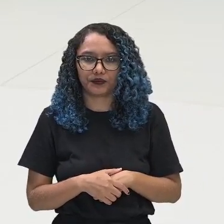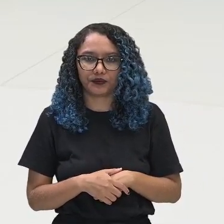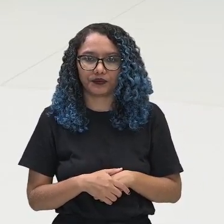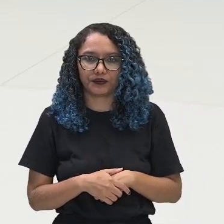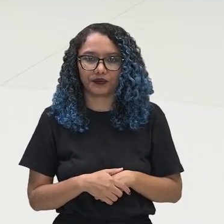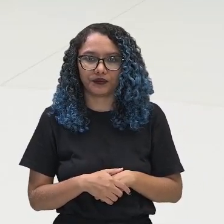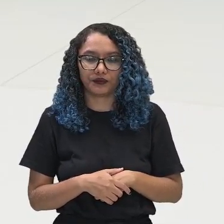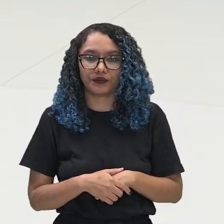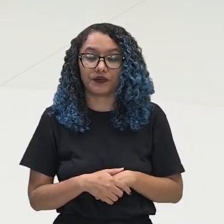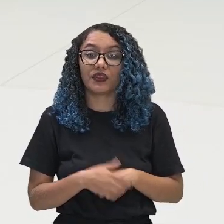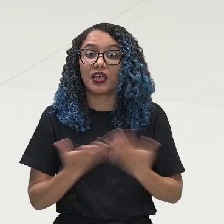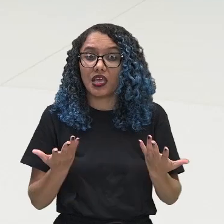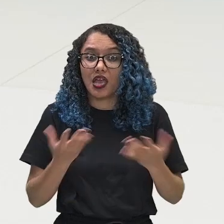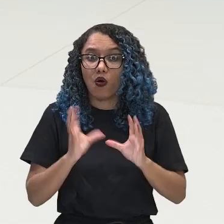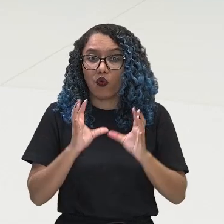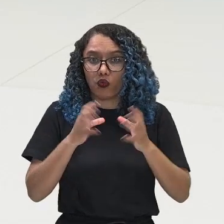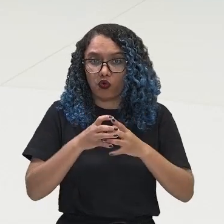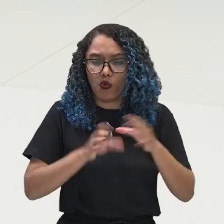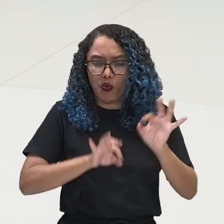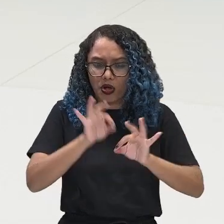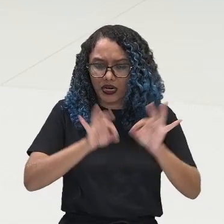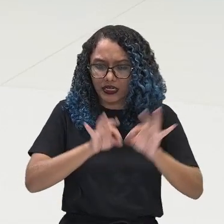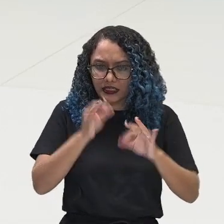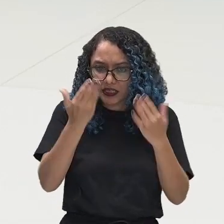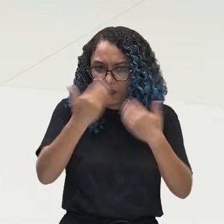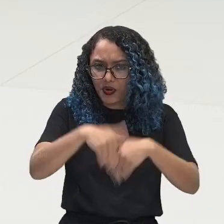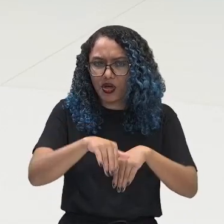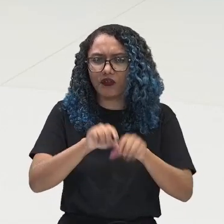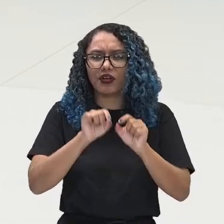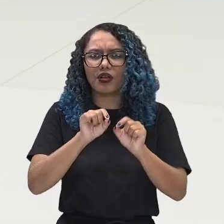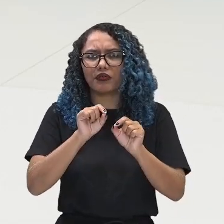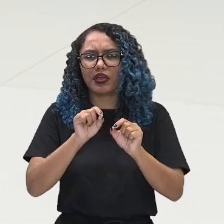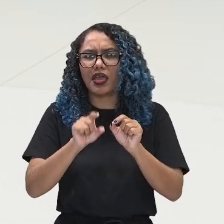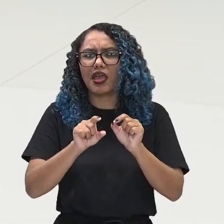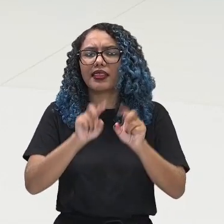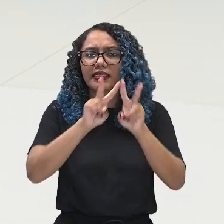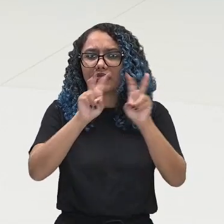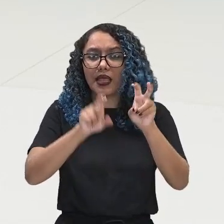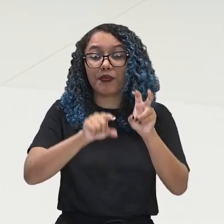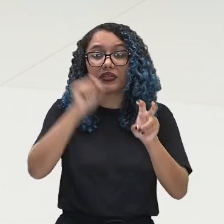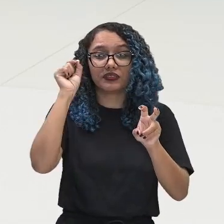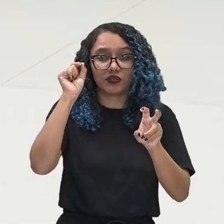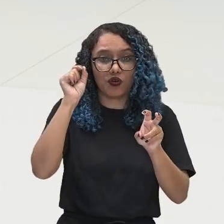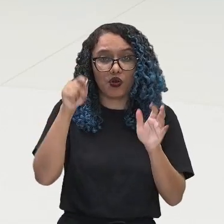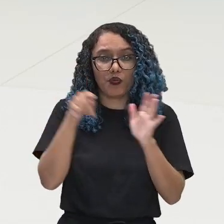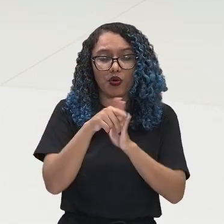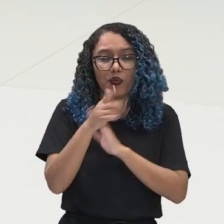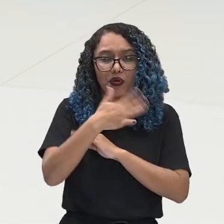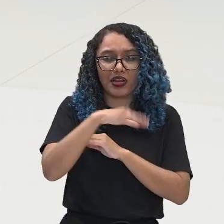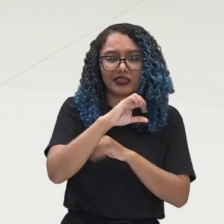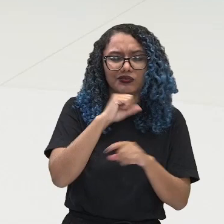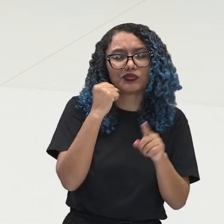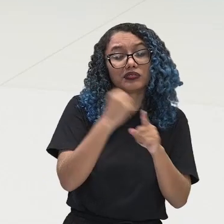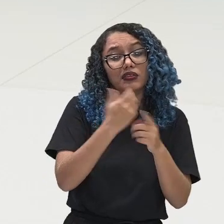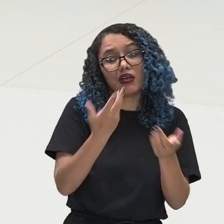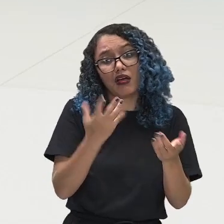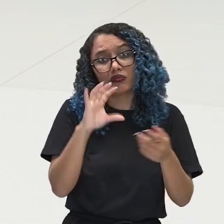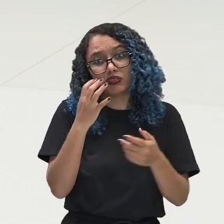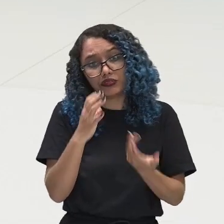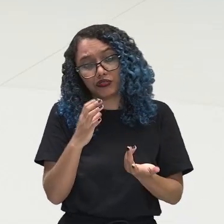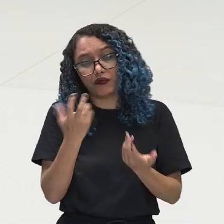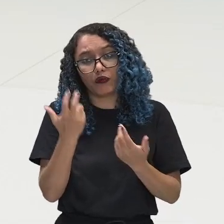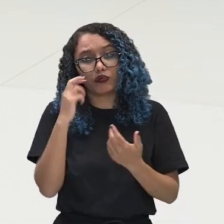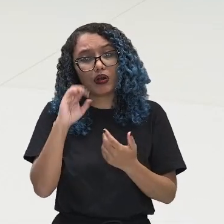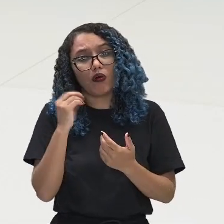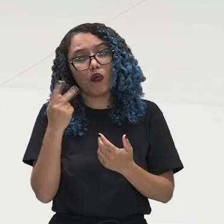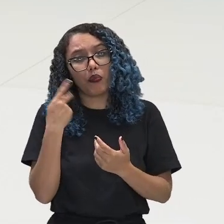A banca que faz a prova vai escolher um tema da sociedade, ou do meio científico, ou do meio cultural, ou do meio